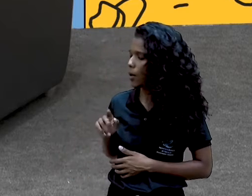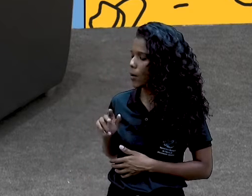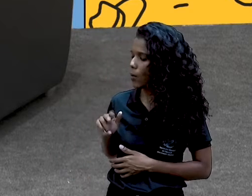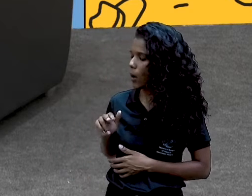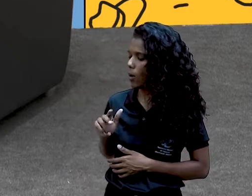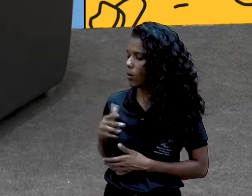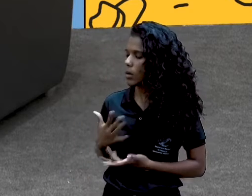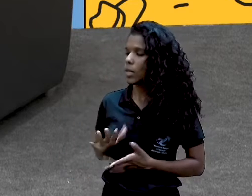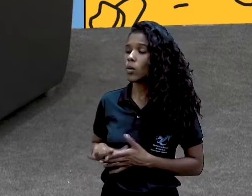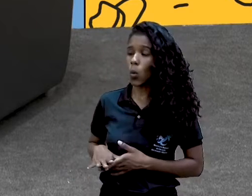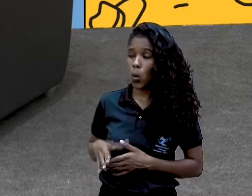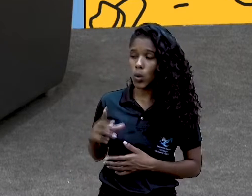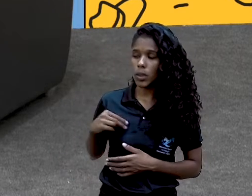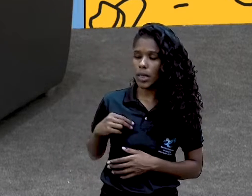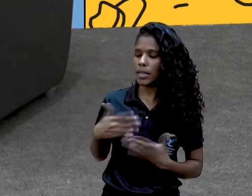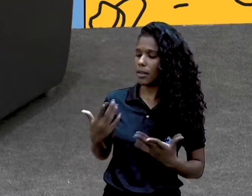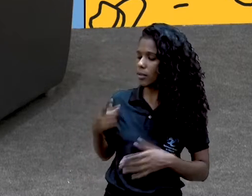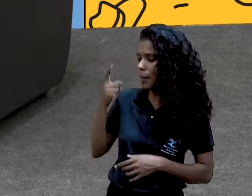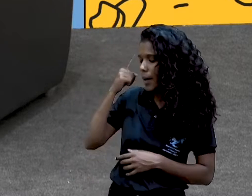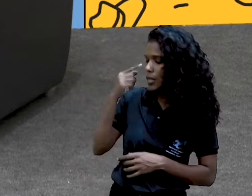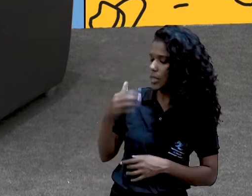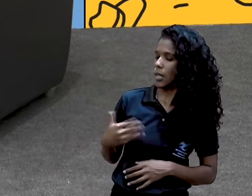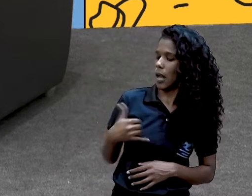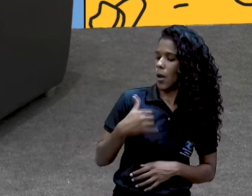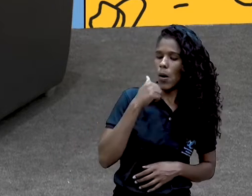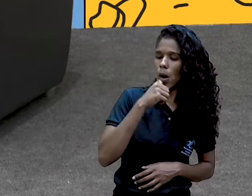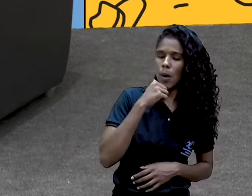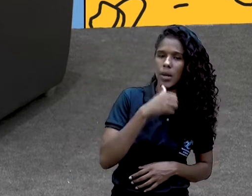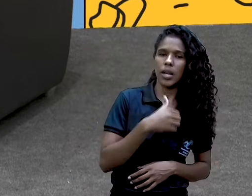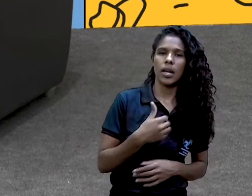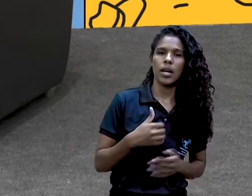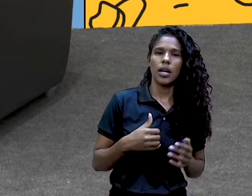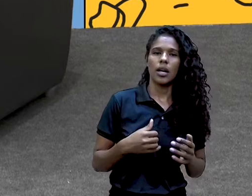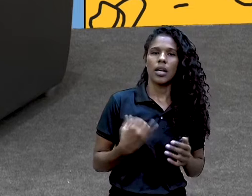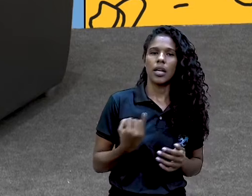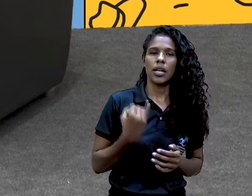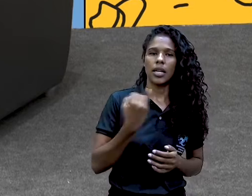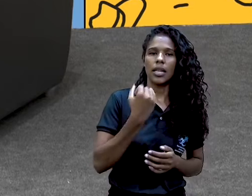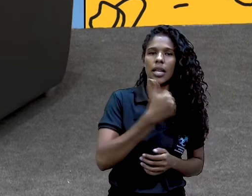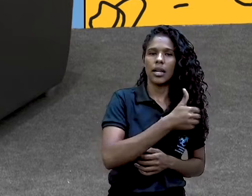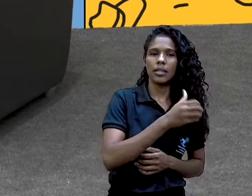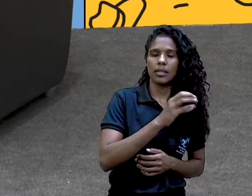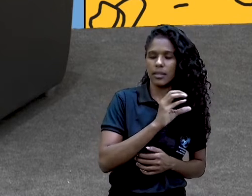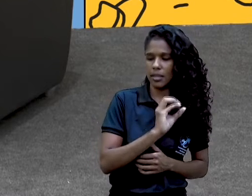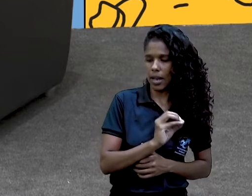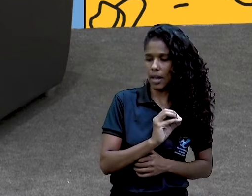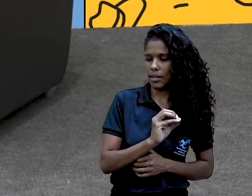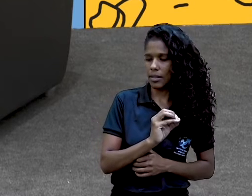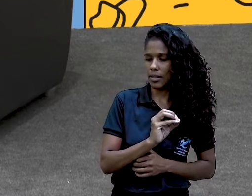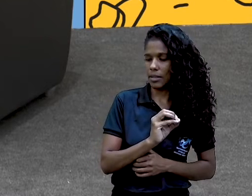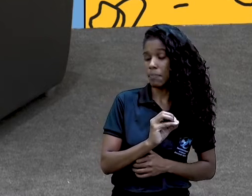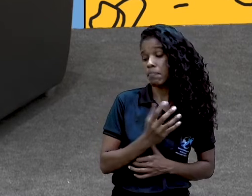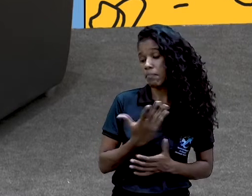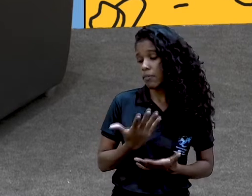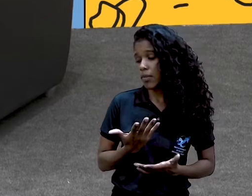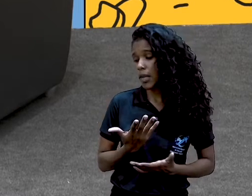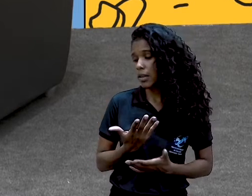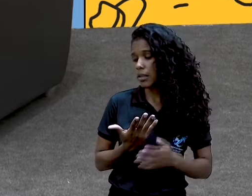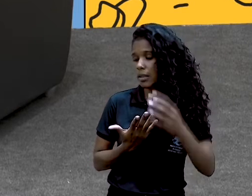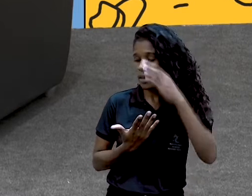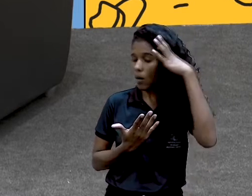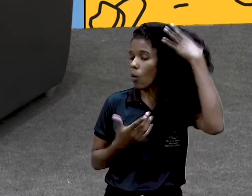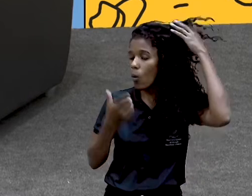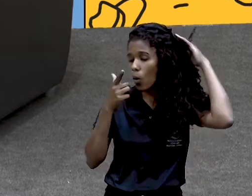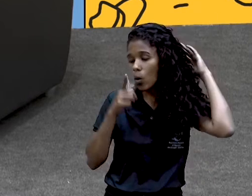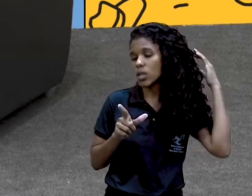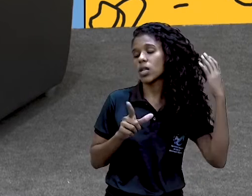vou recomendar para você assistir na escola. O Menino que Descobriu o Vento. Você assistiu? Sofia,